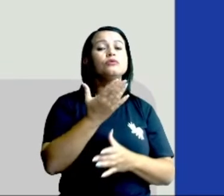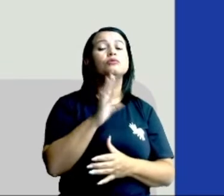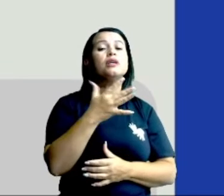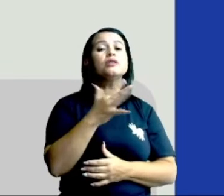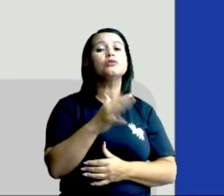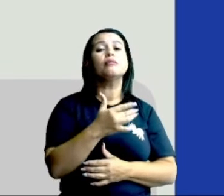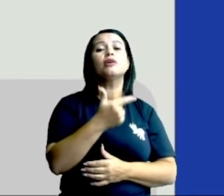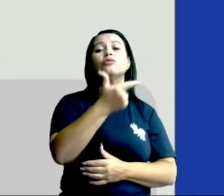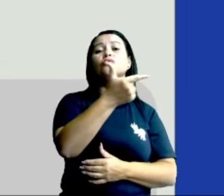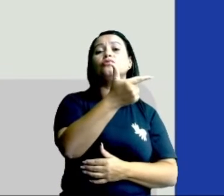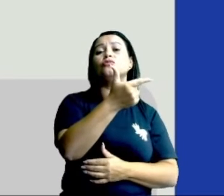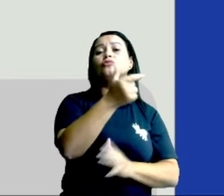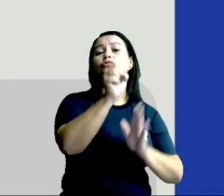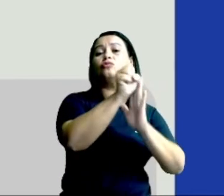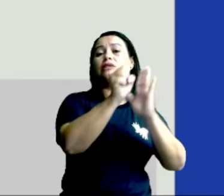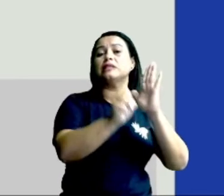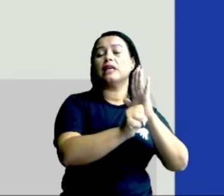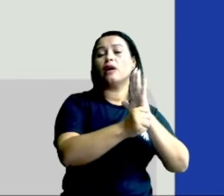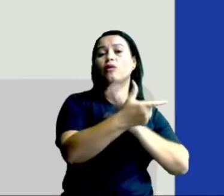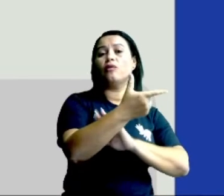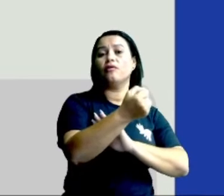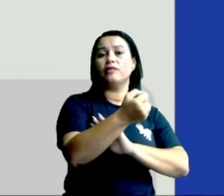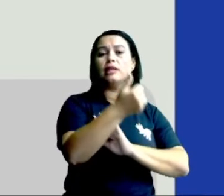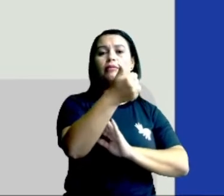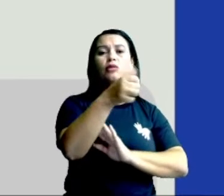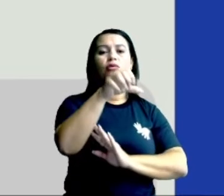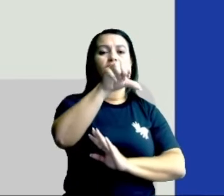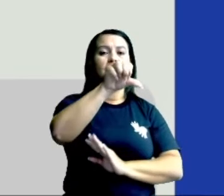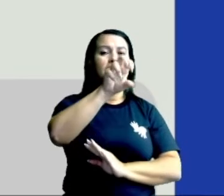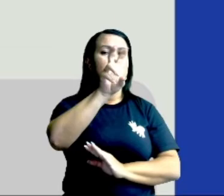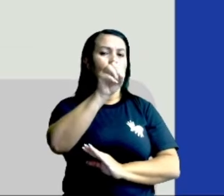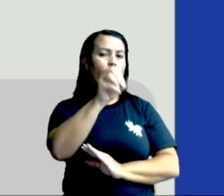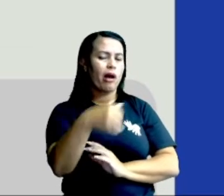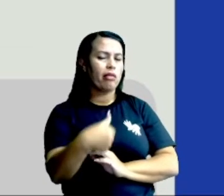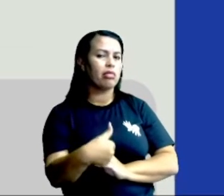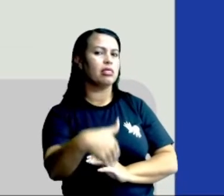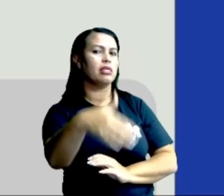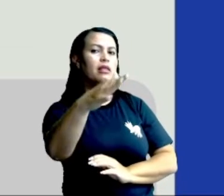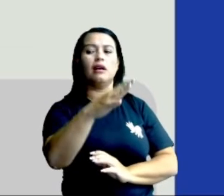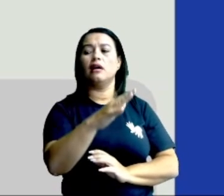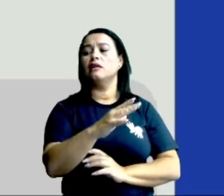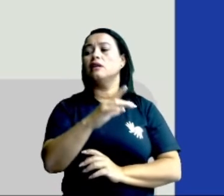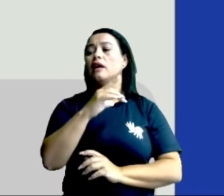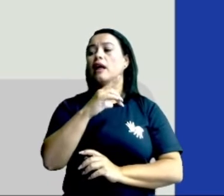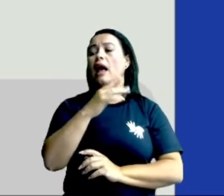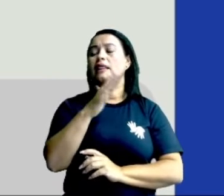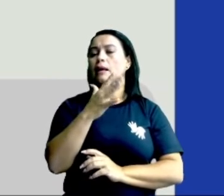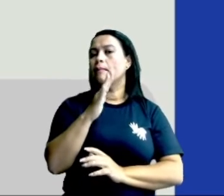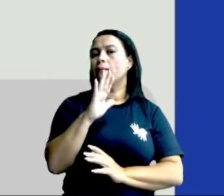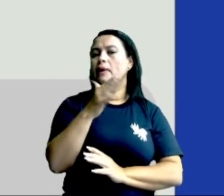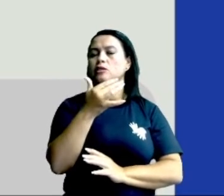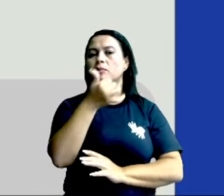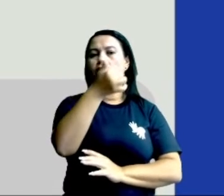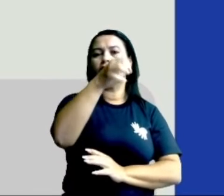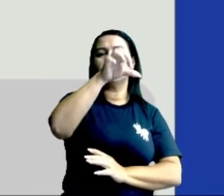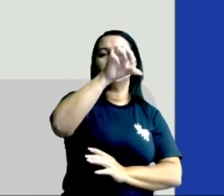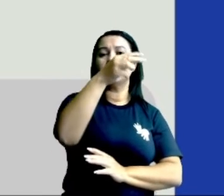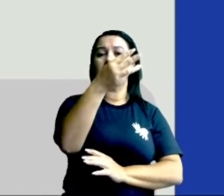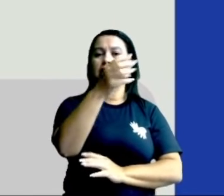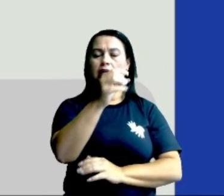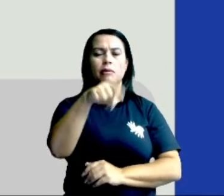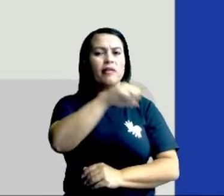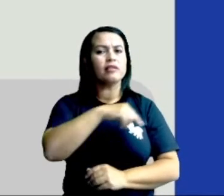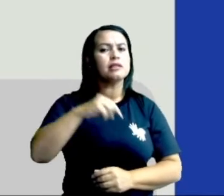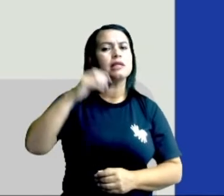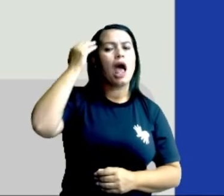metade do século XX, então a partir de 1950 em diante. Né? Até 1930, isso só para vocês